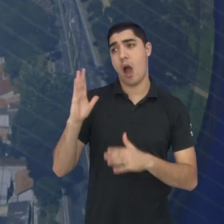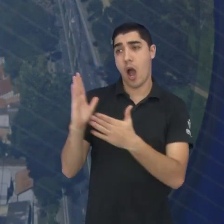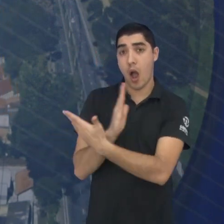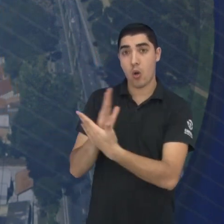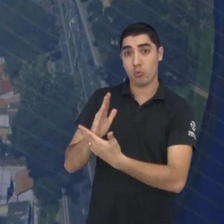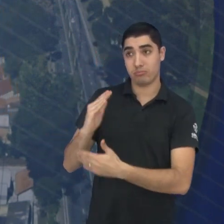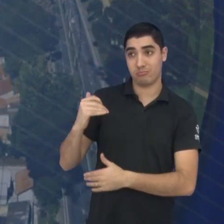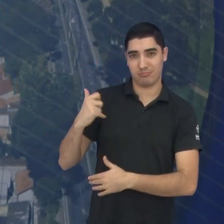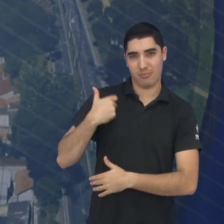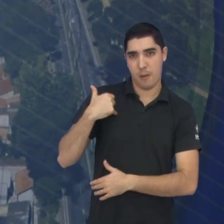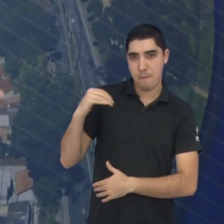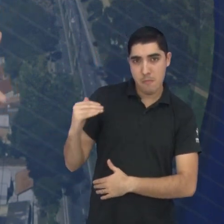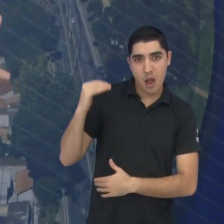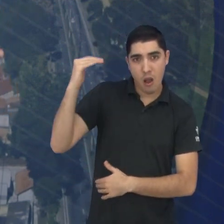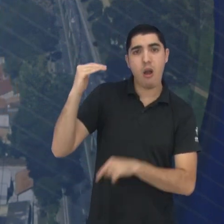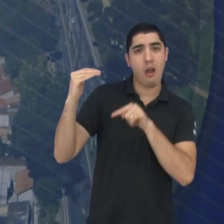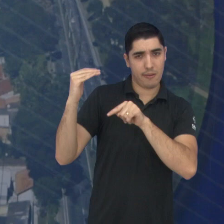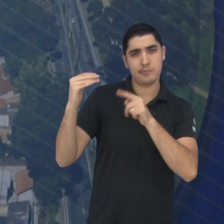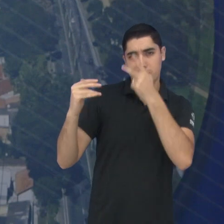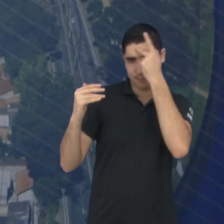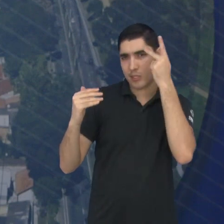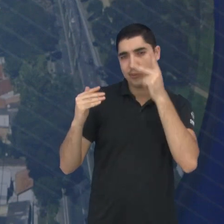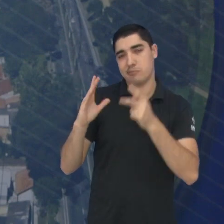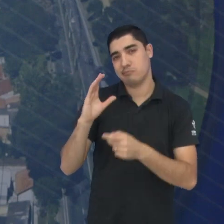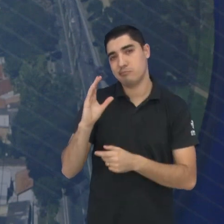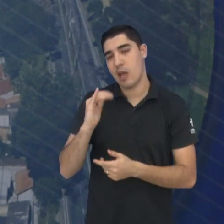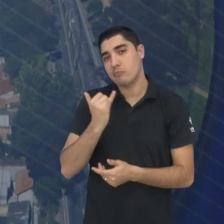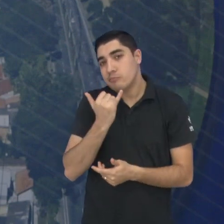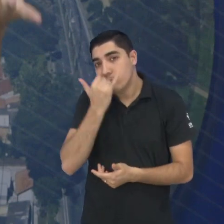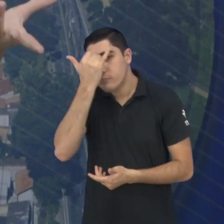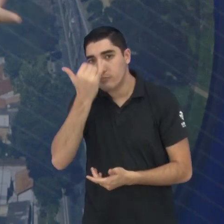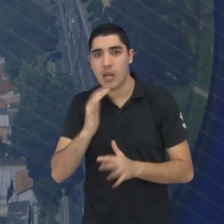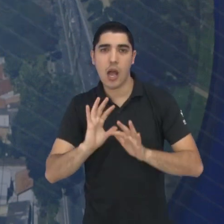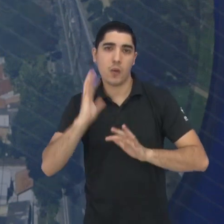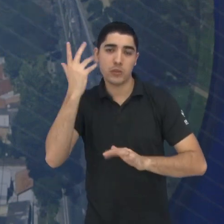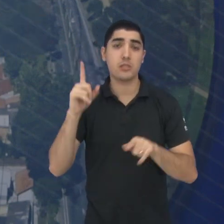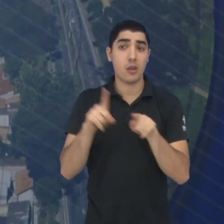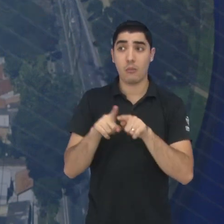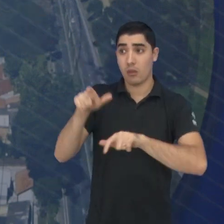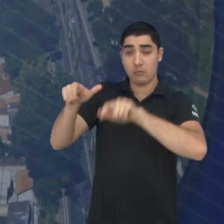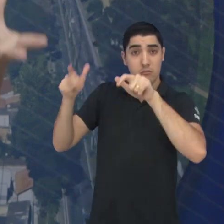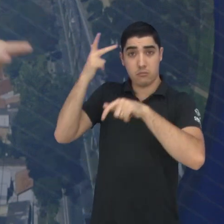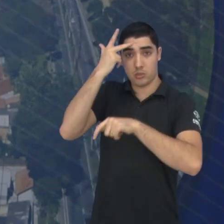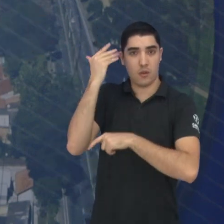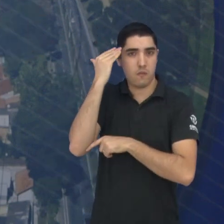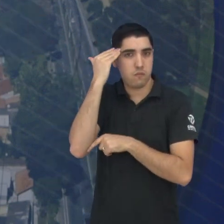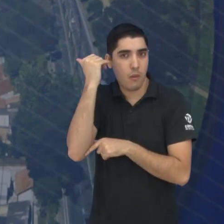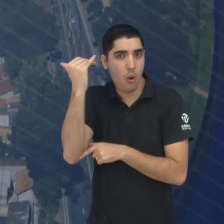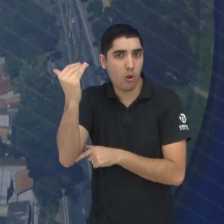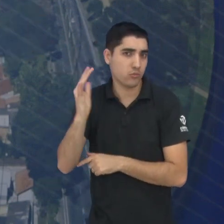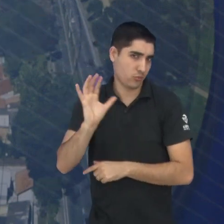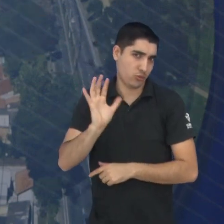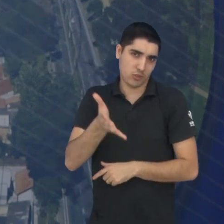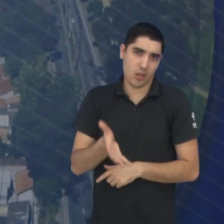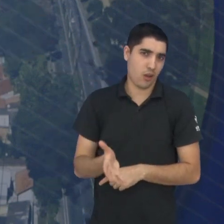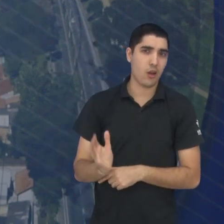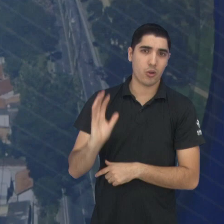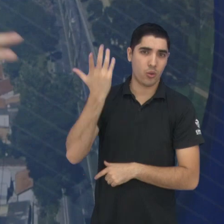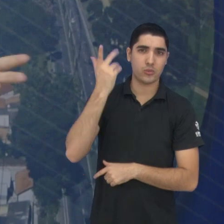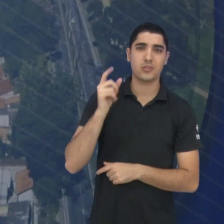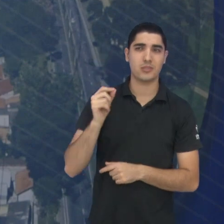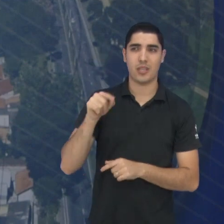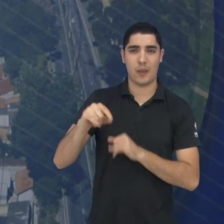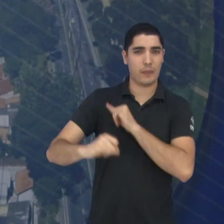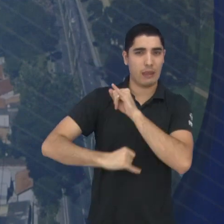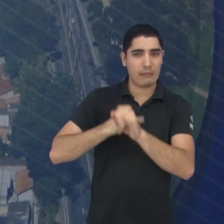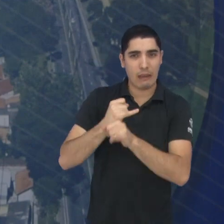falo independente de classes sociais, a gente vê muitos famosos também sendo vítimas de crimes na internet, quem